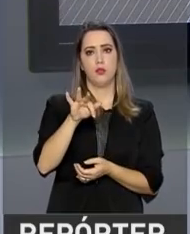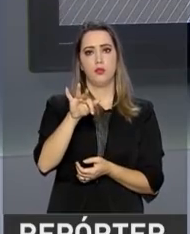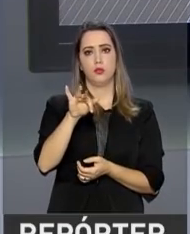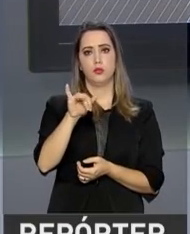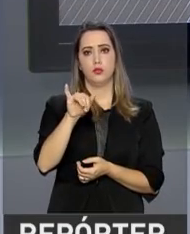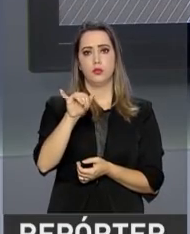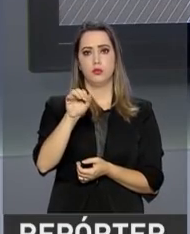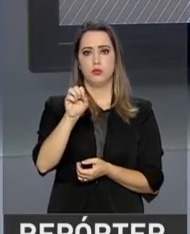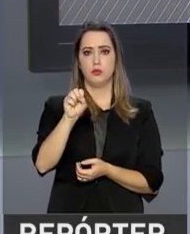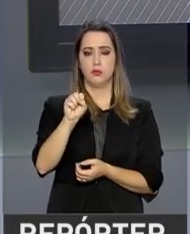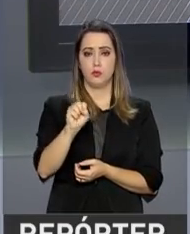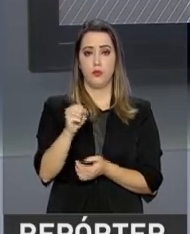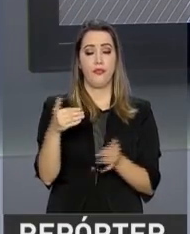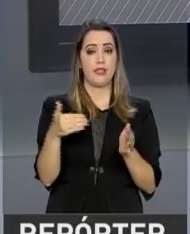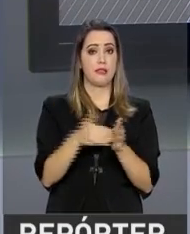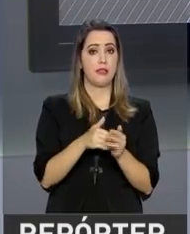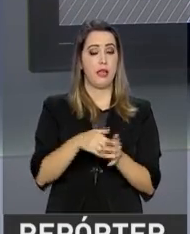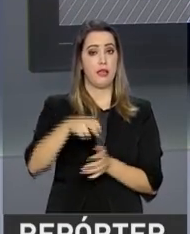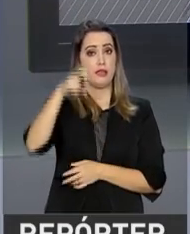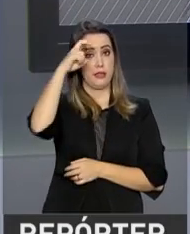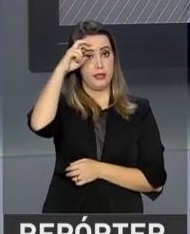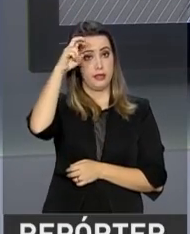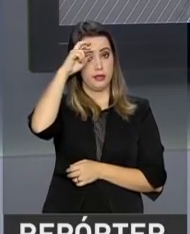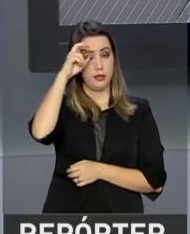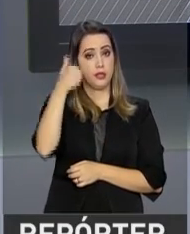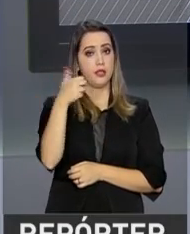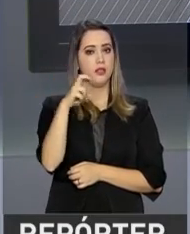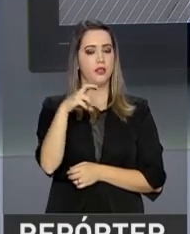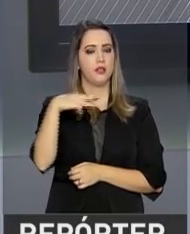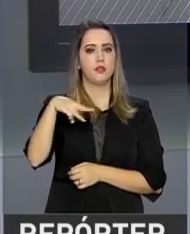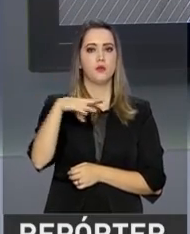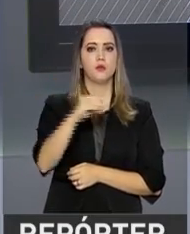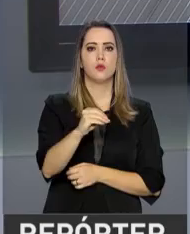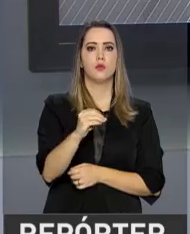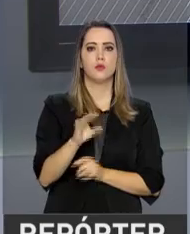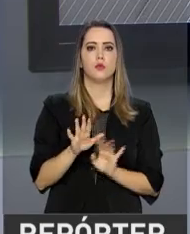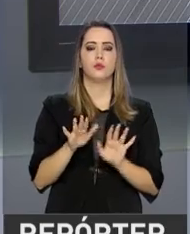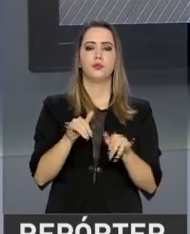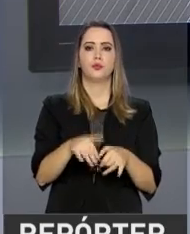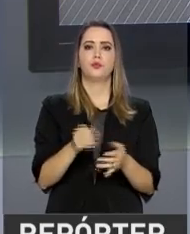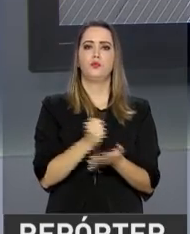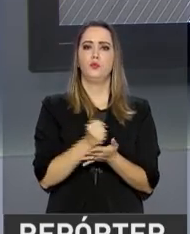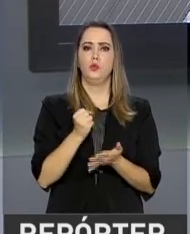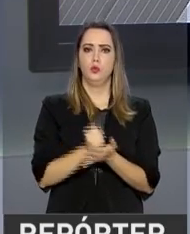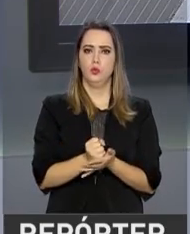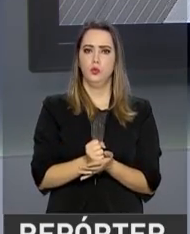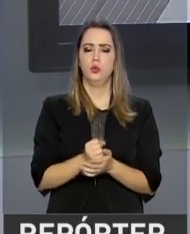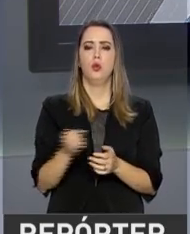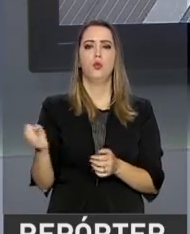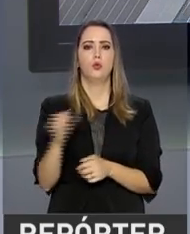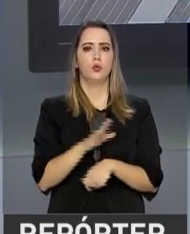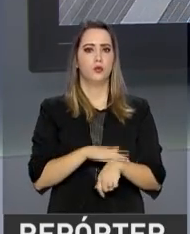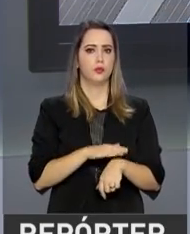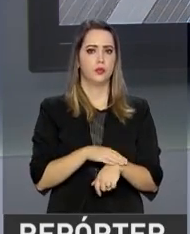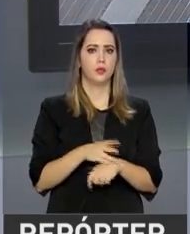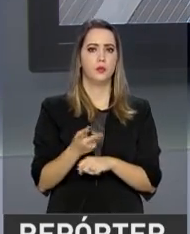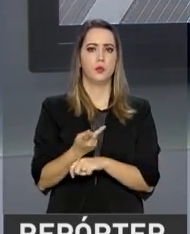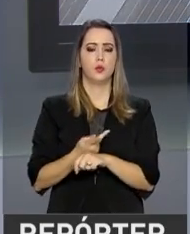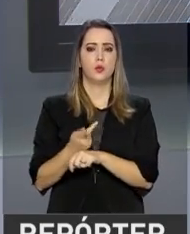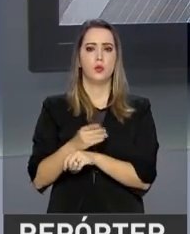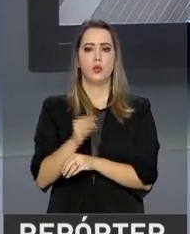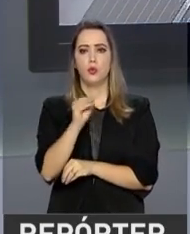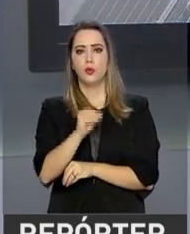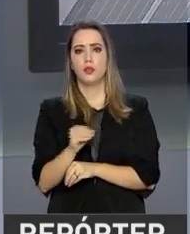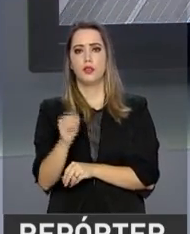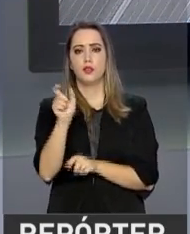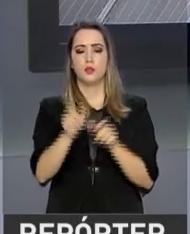até a próxima quinta-feira dia 15 de março para fechar a contratação do mec a nova prorrogação busca preservar os